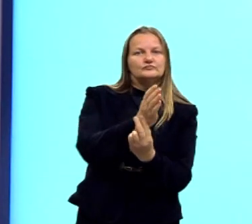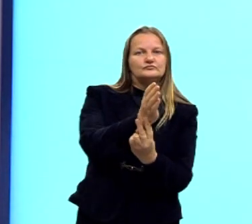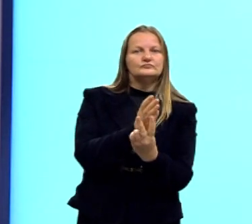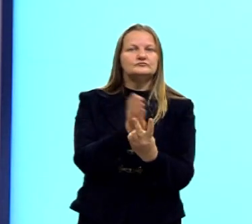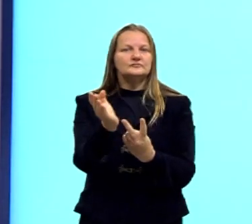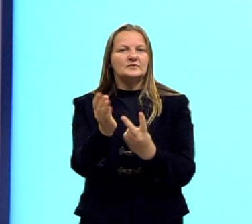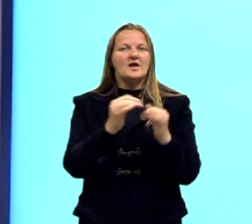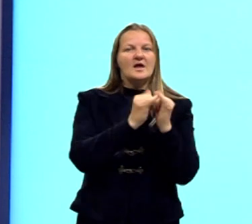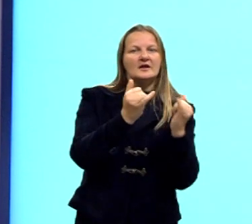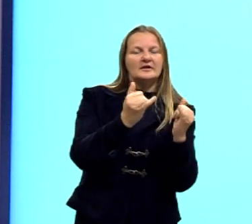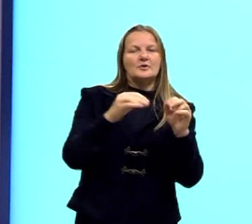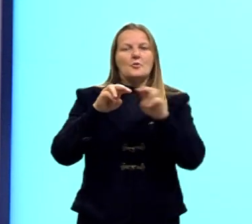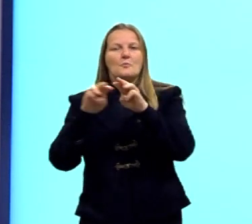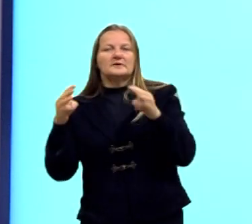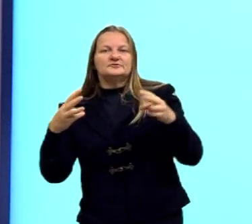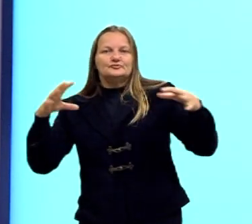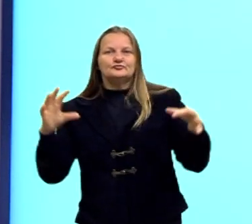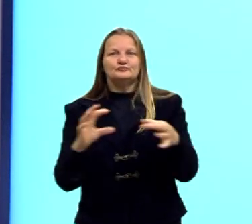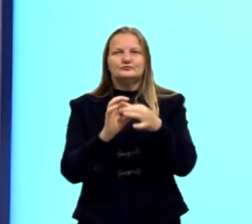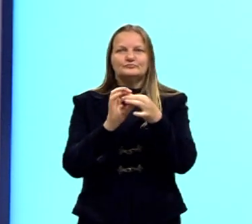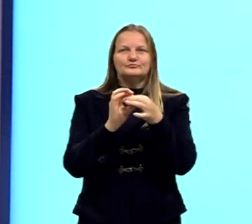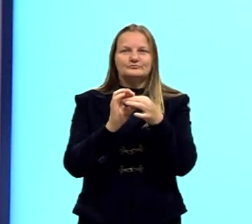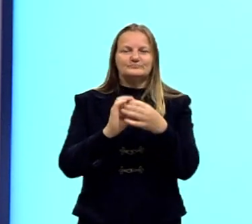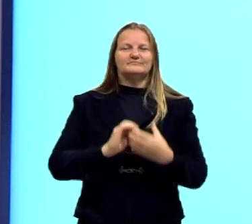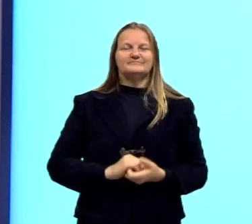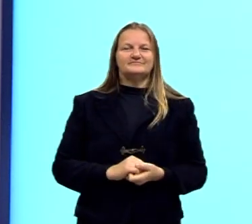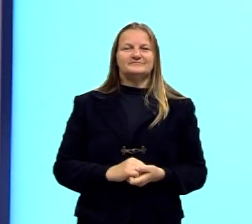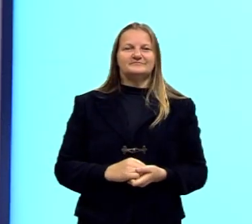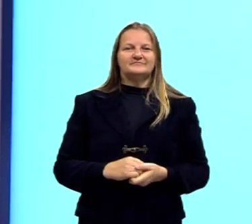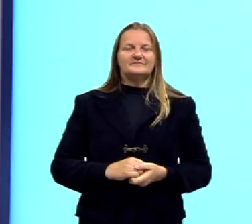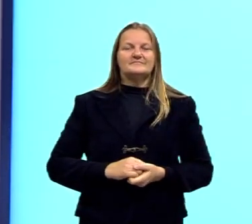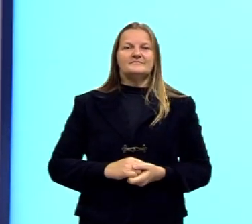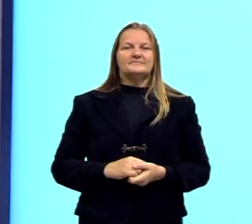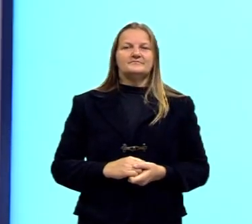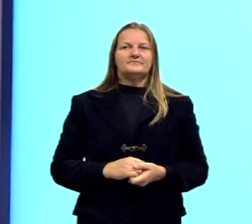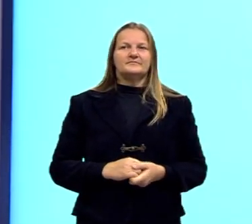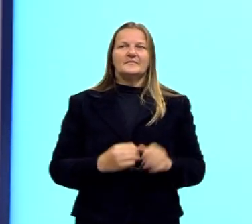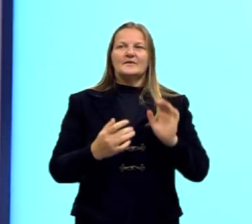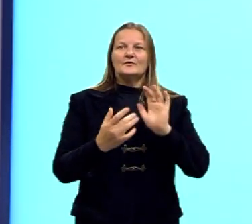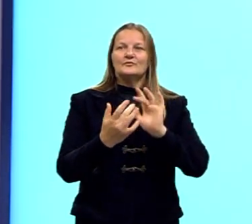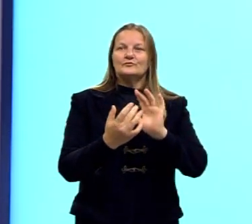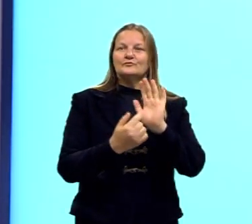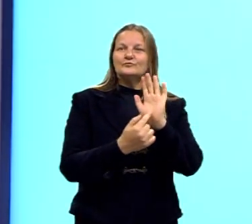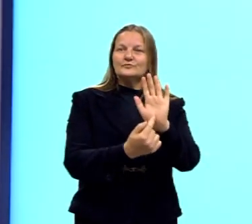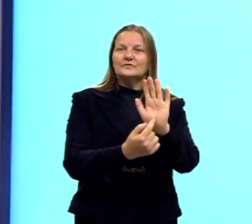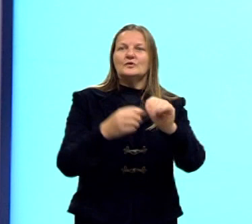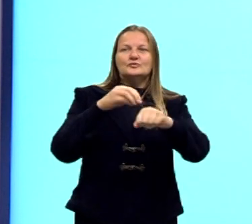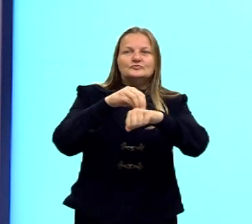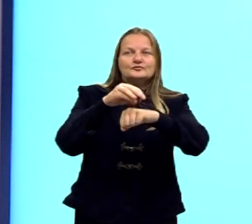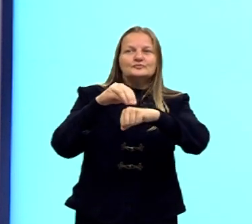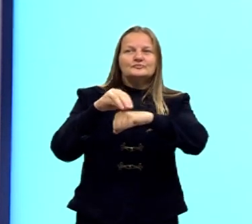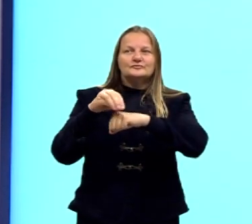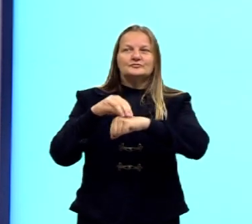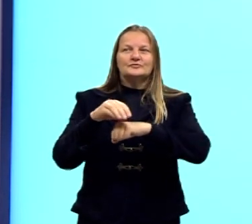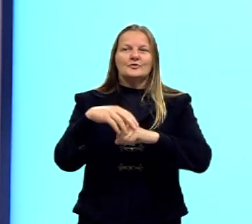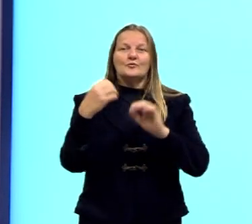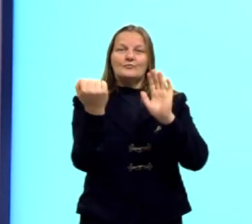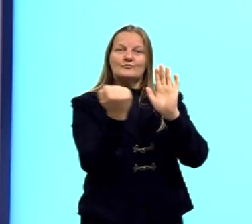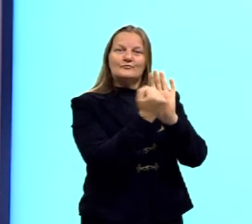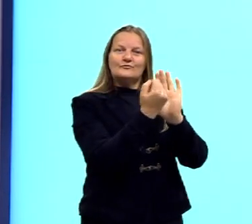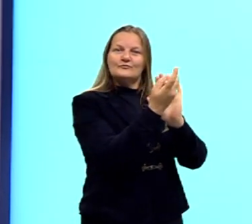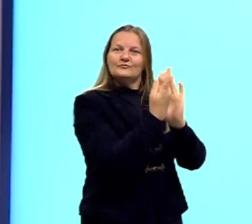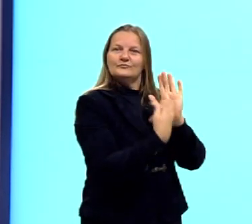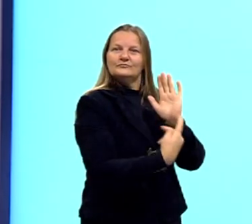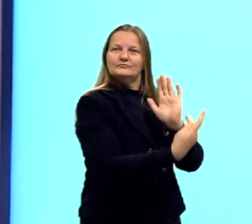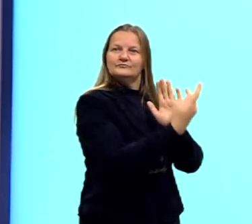né a eletricidade eo magnetismo tá E aqui né eu já tinha deixado para vocês algumas dicas né do que que seriam